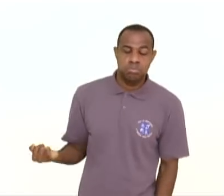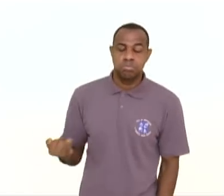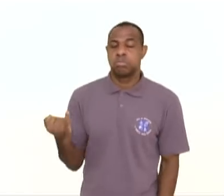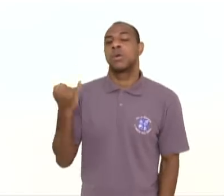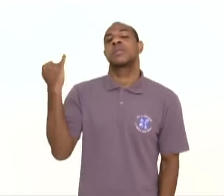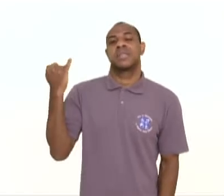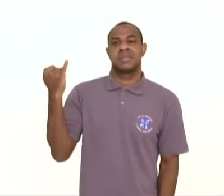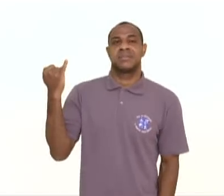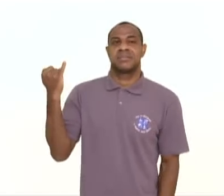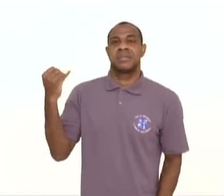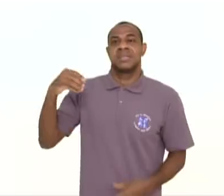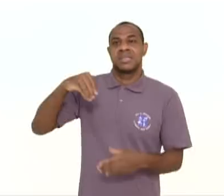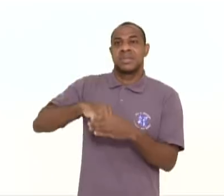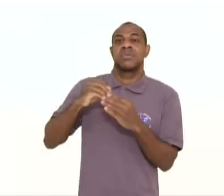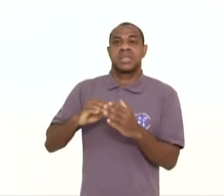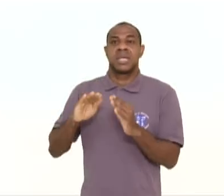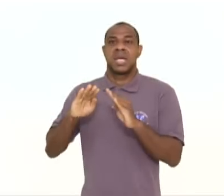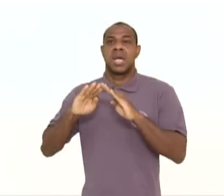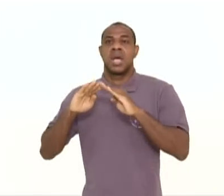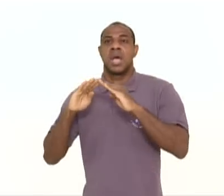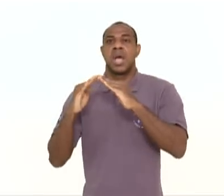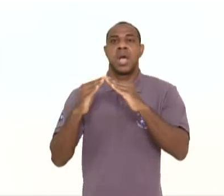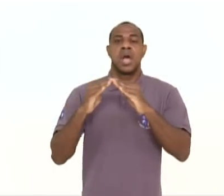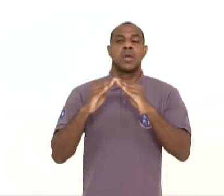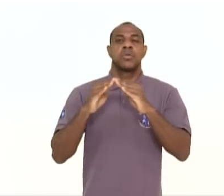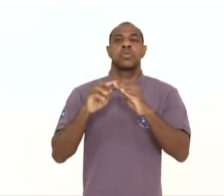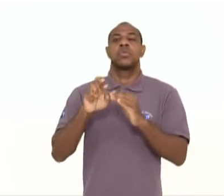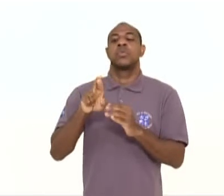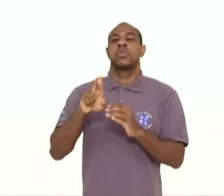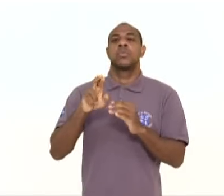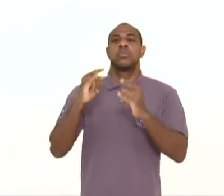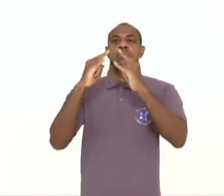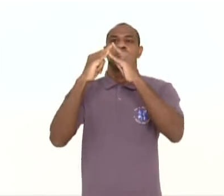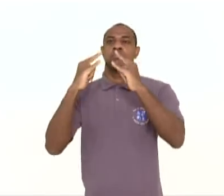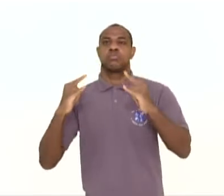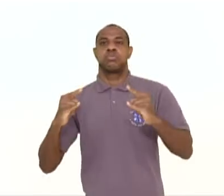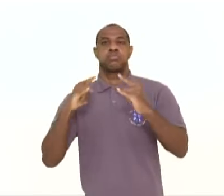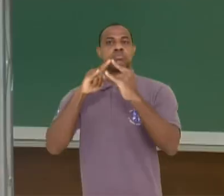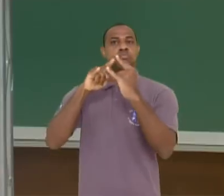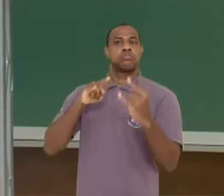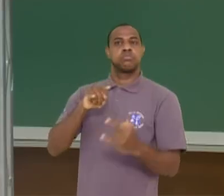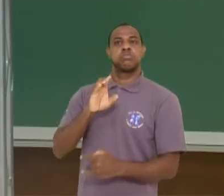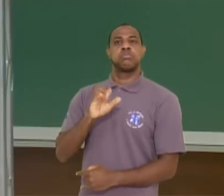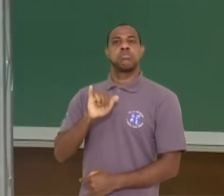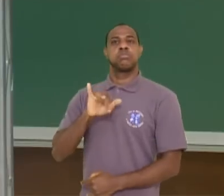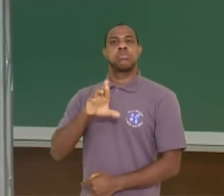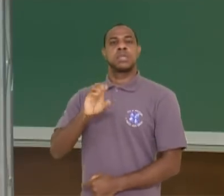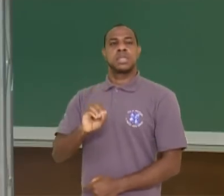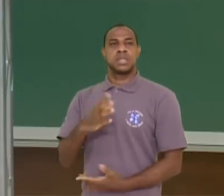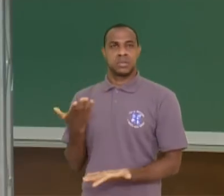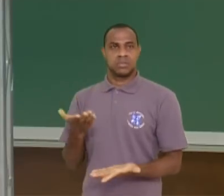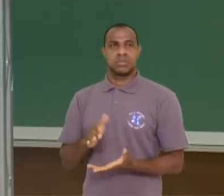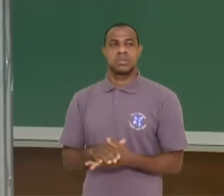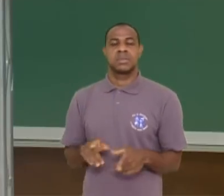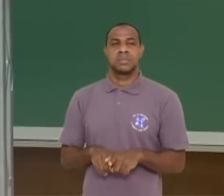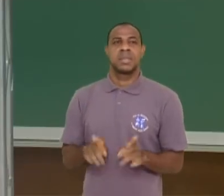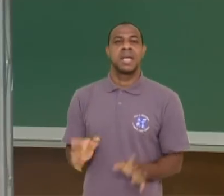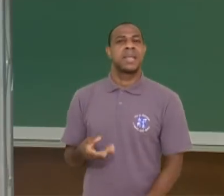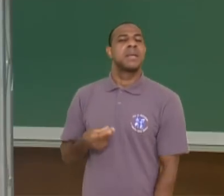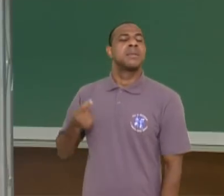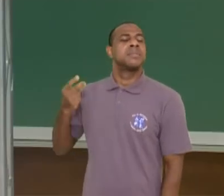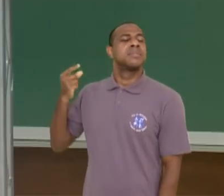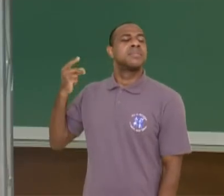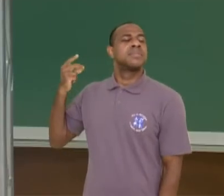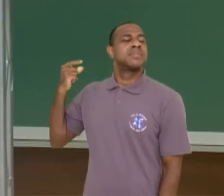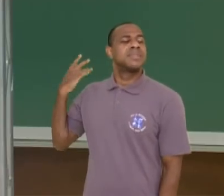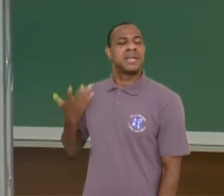utilizado muito na comédia dell'arte. Então a comédia dell'arte também era uma peça muito forte, muito difundida, né, na época, que